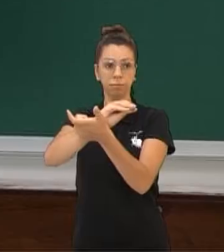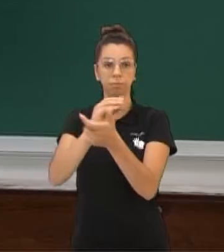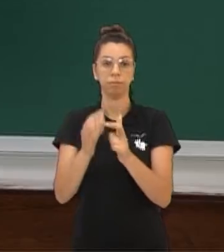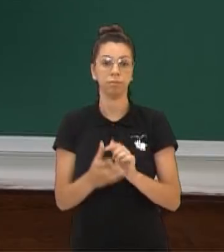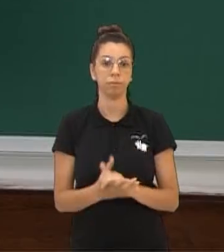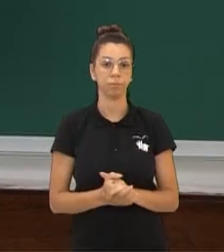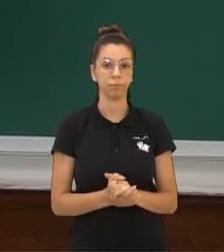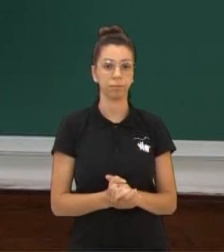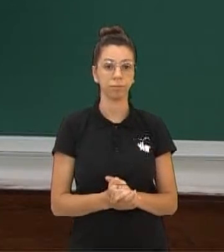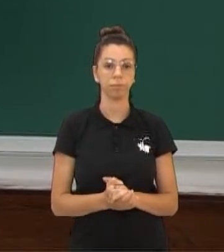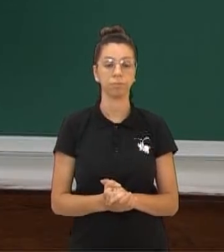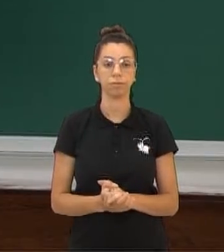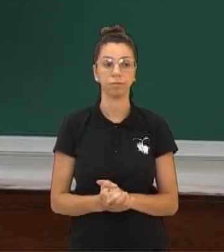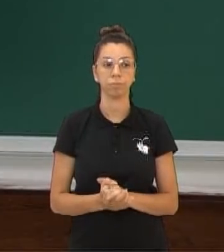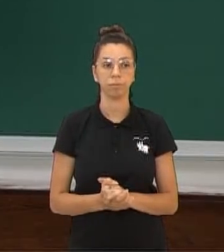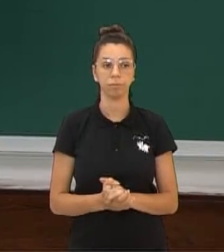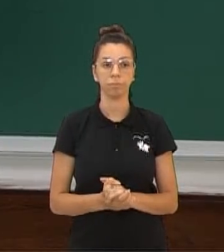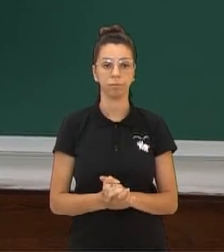agree.